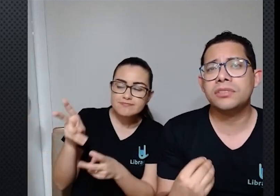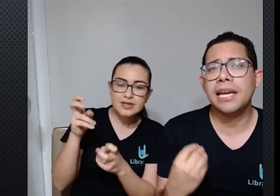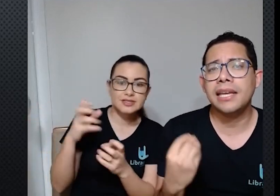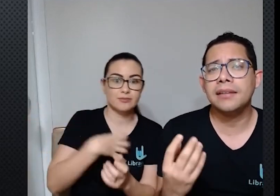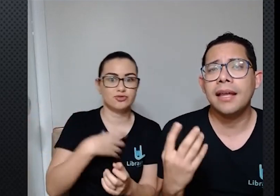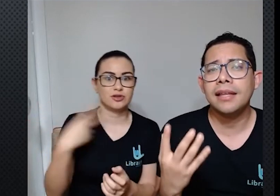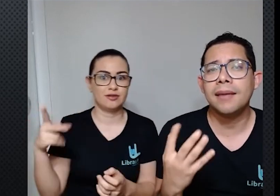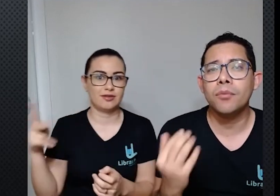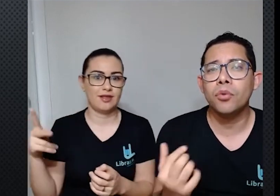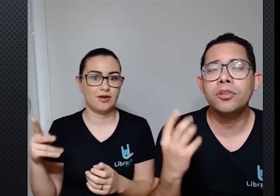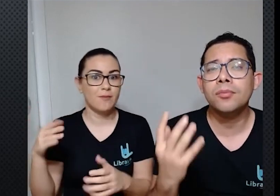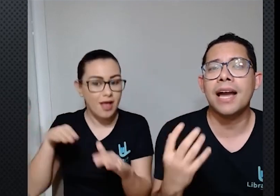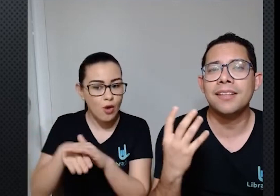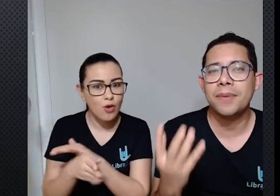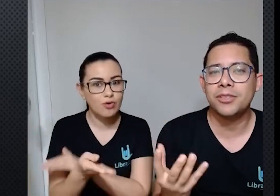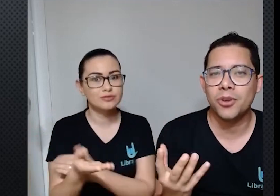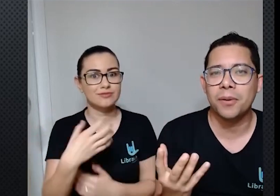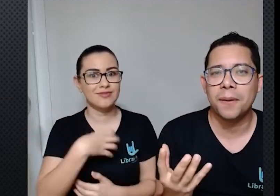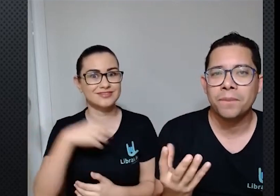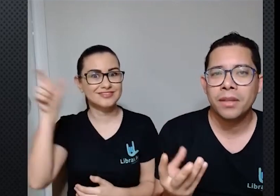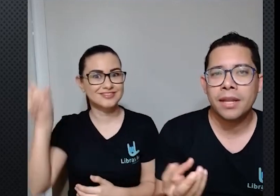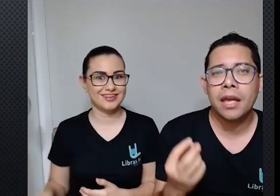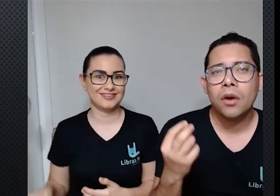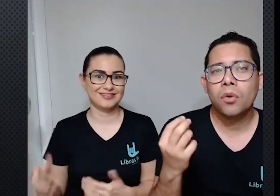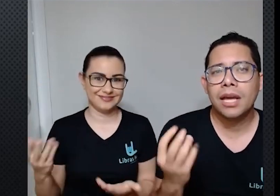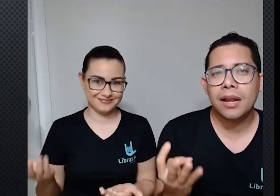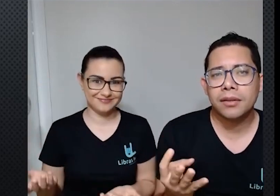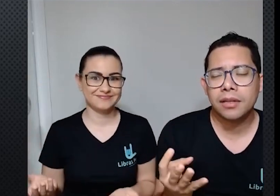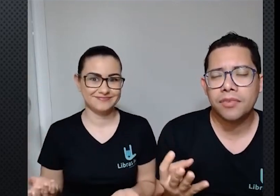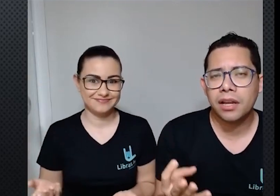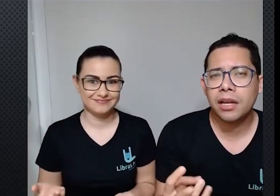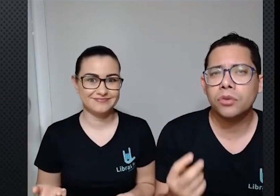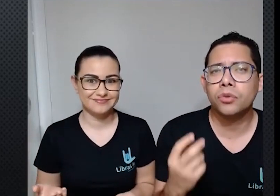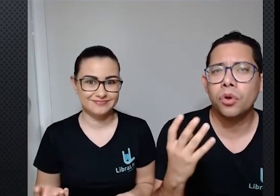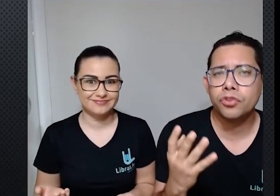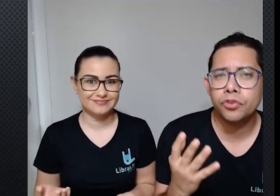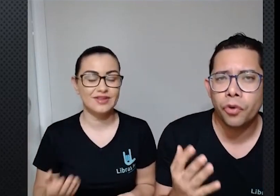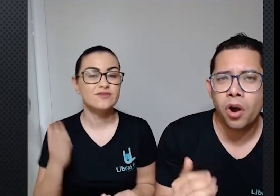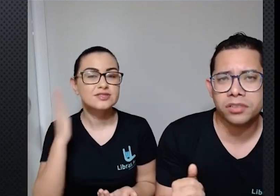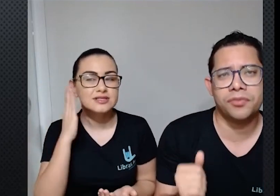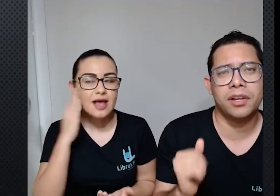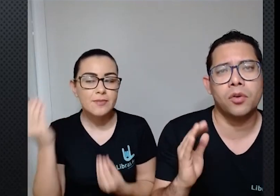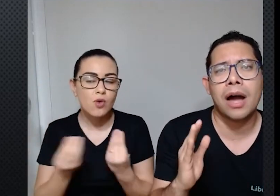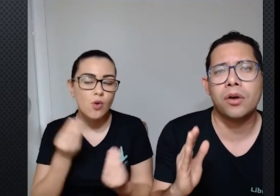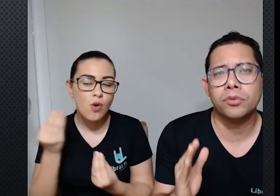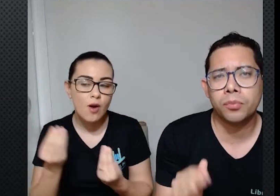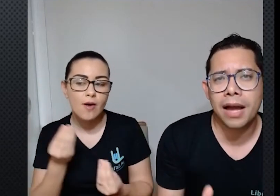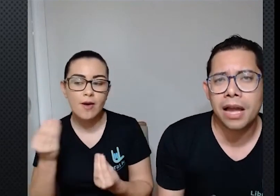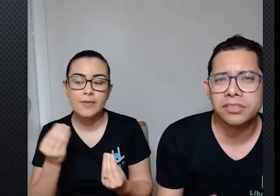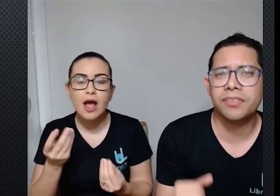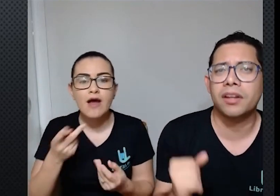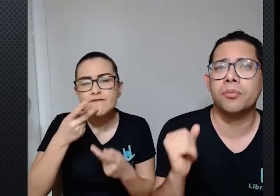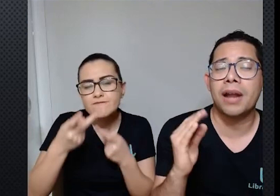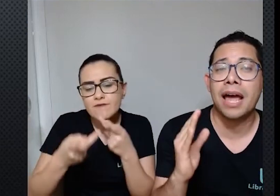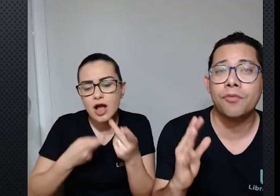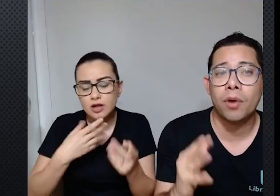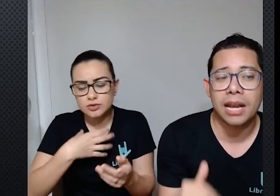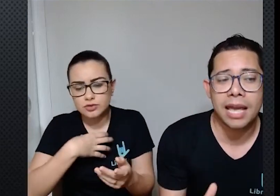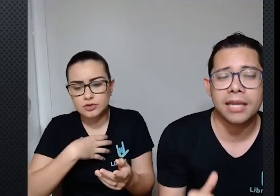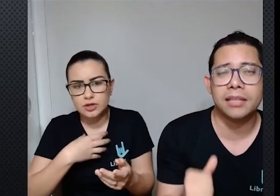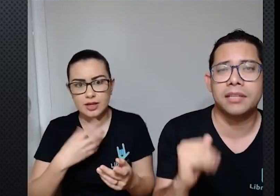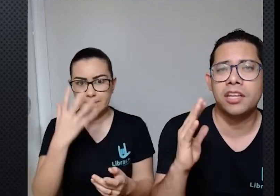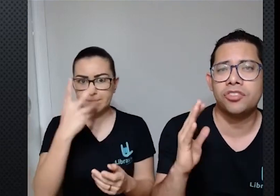você consegue entender muito mais a pessoa, né? O que ela tá falando, o tom de voz, tá falando alto, baixo, tá falando